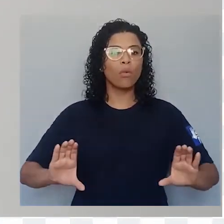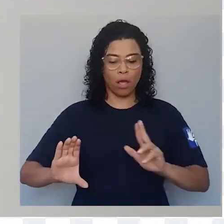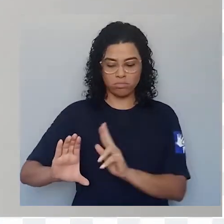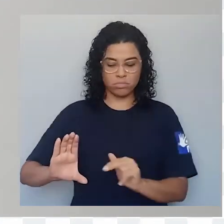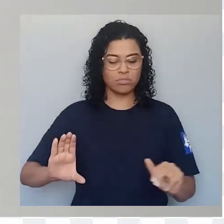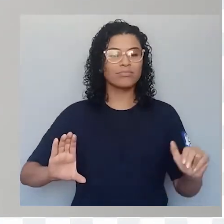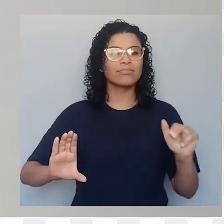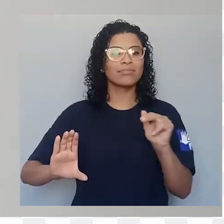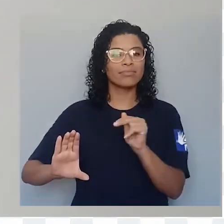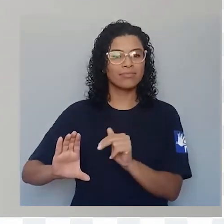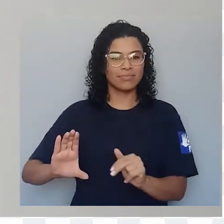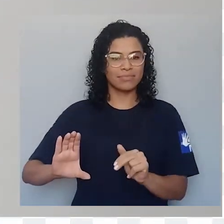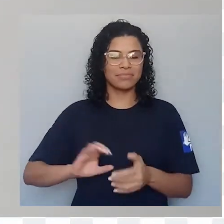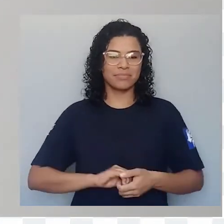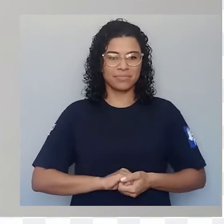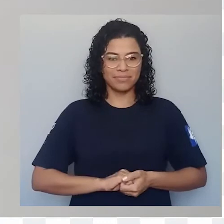muito azul.